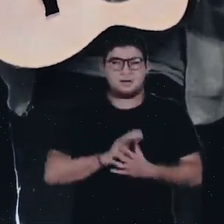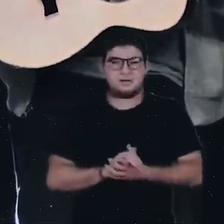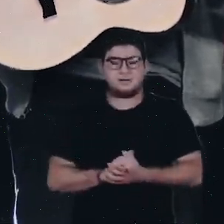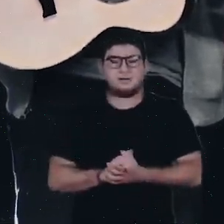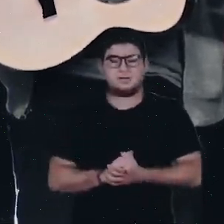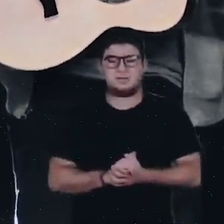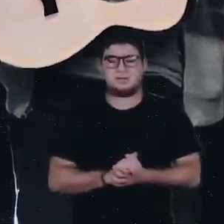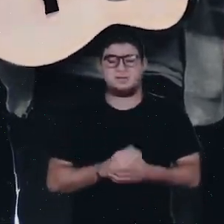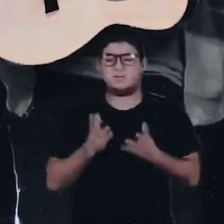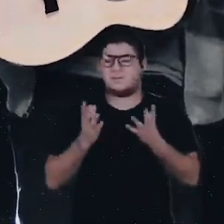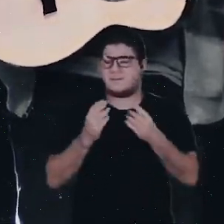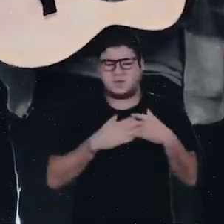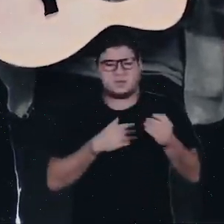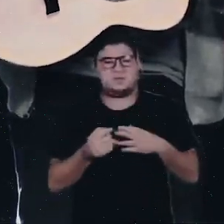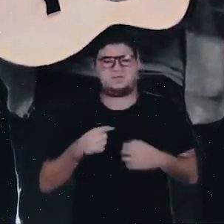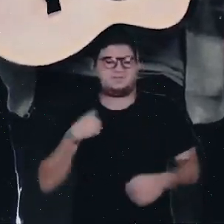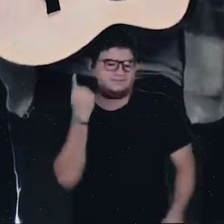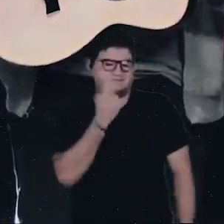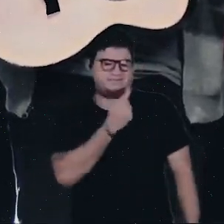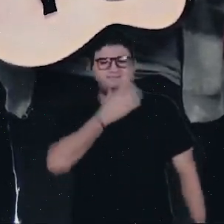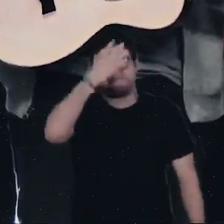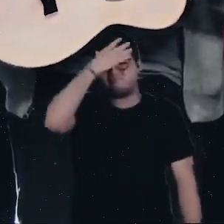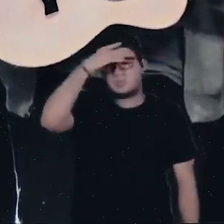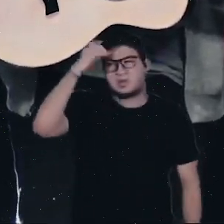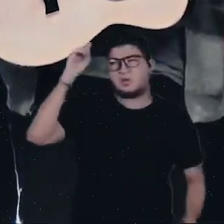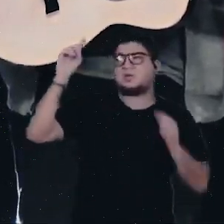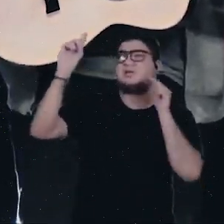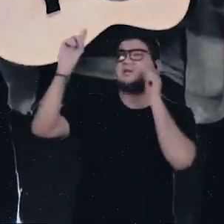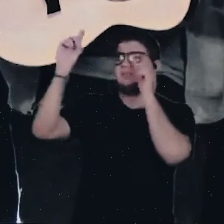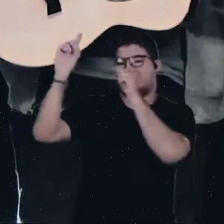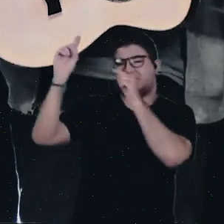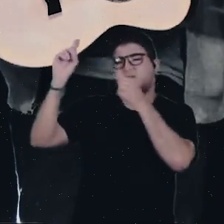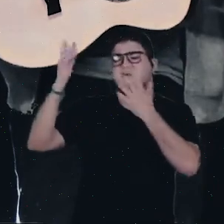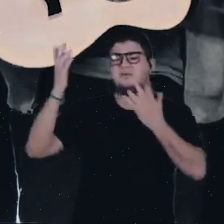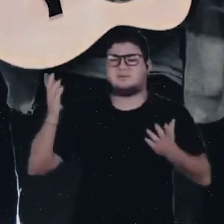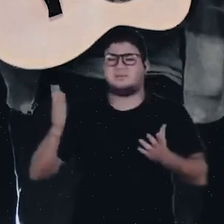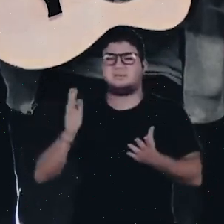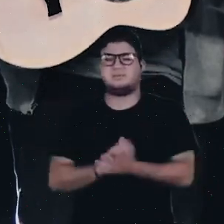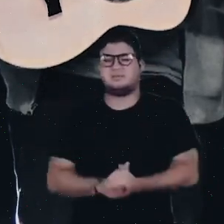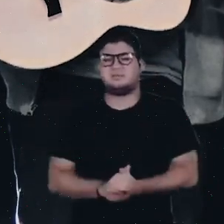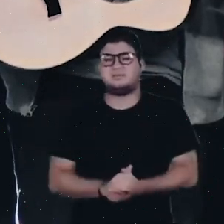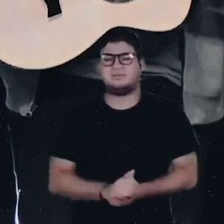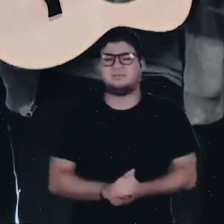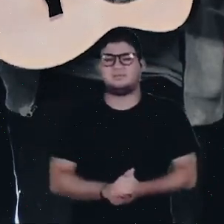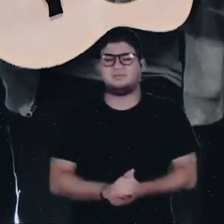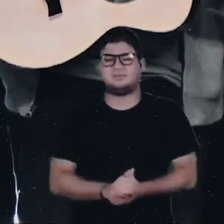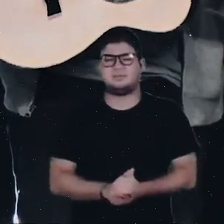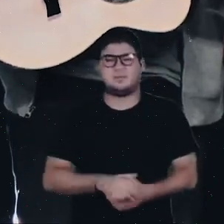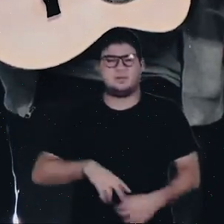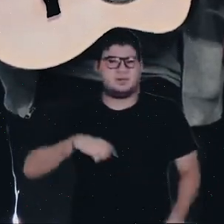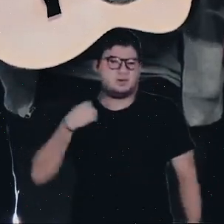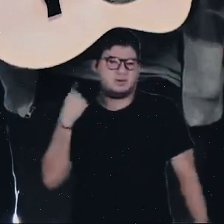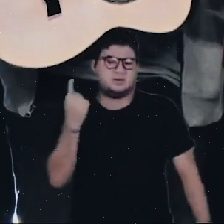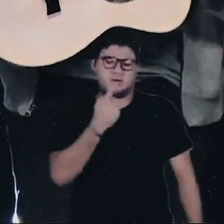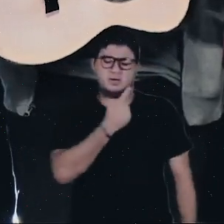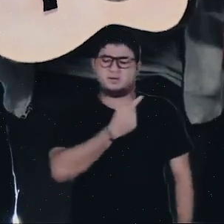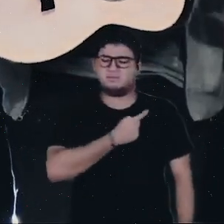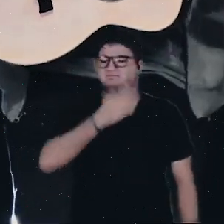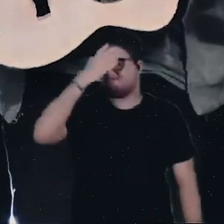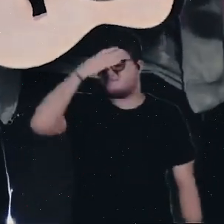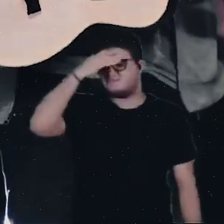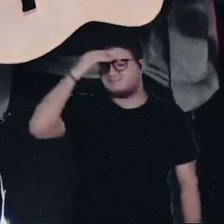nós nos esquecemos de Deus. nós nos esquecemos